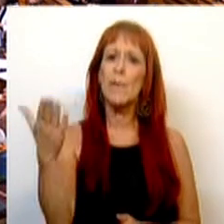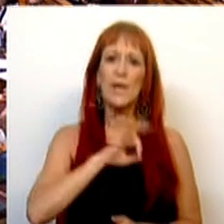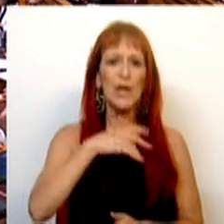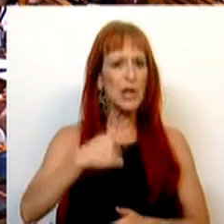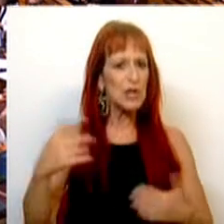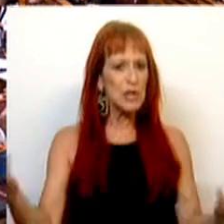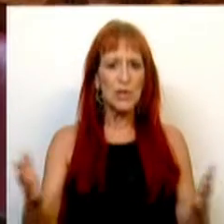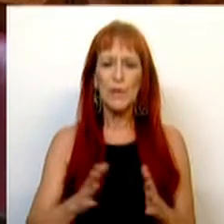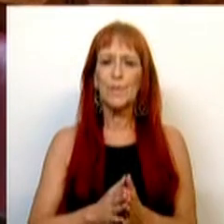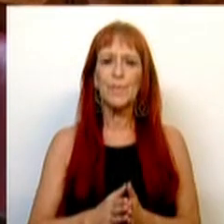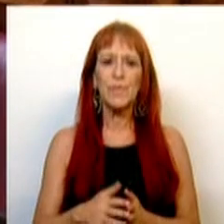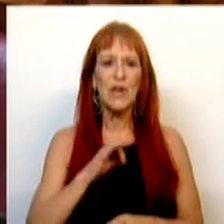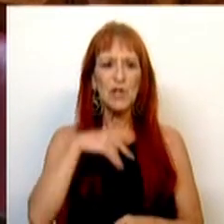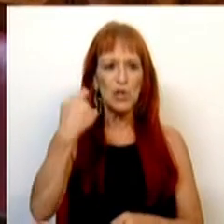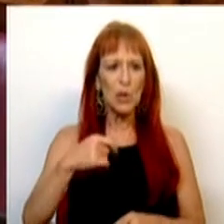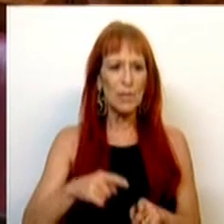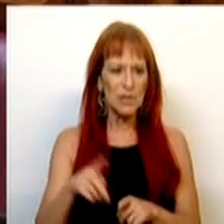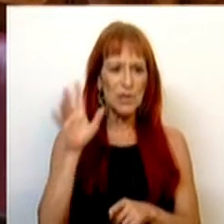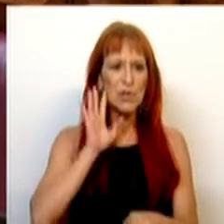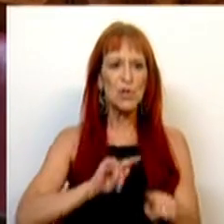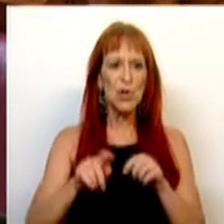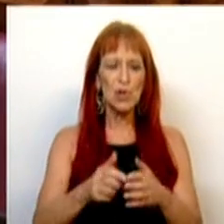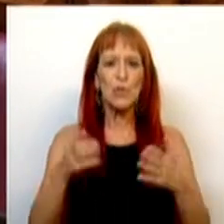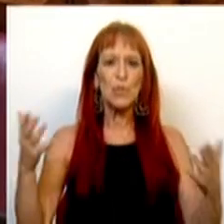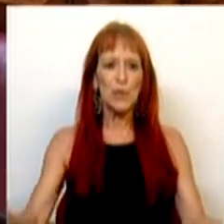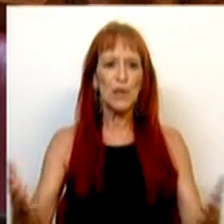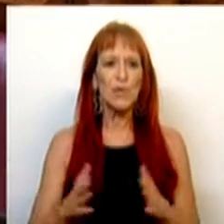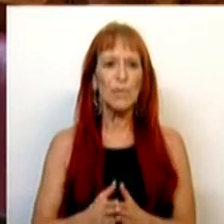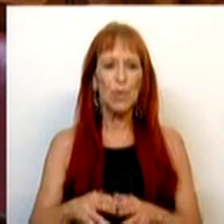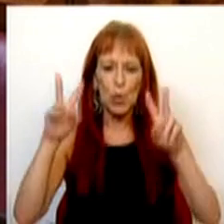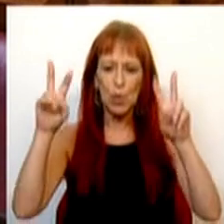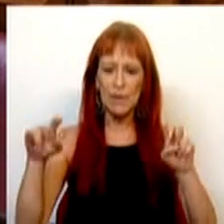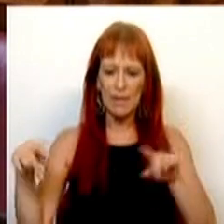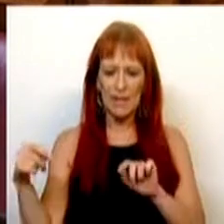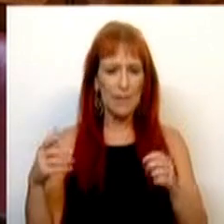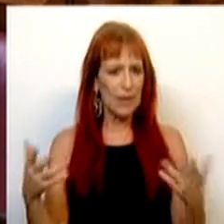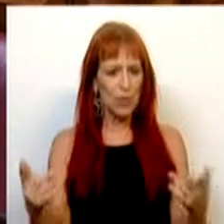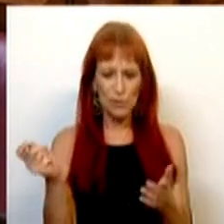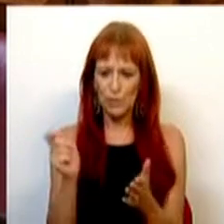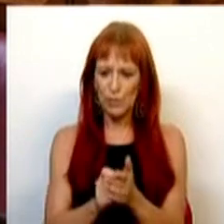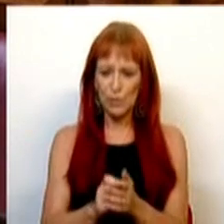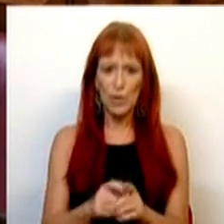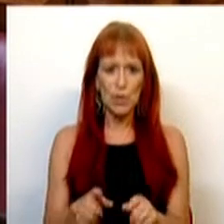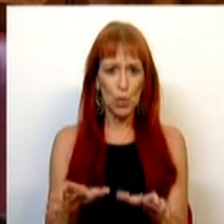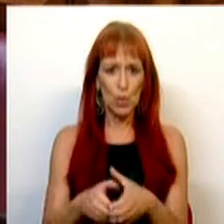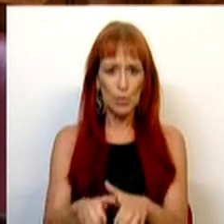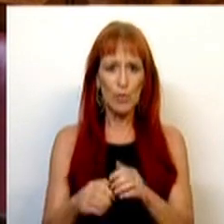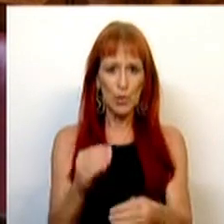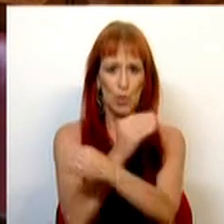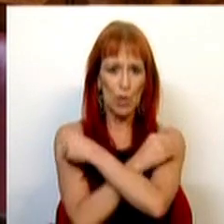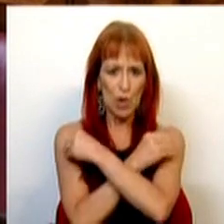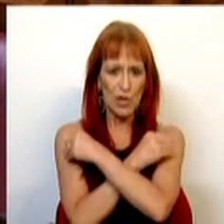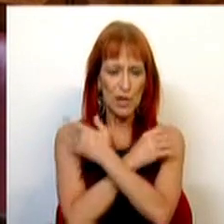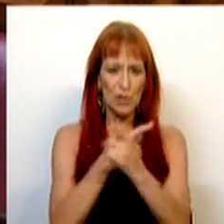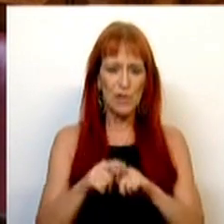Obrigada, Sr. Presidente, Sr. Presidente, senhoras e senhores deputados. O tema deste debate, agendado pelo Grupo Parlamentar do Bloco de